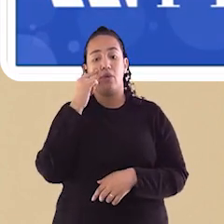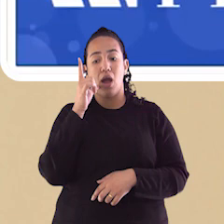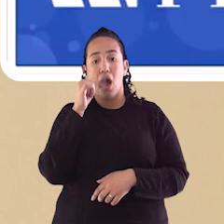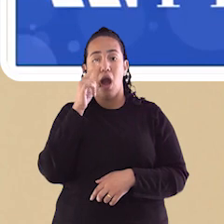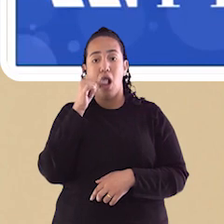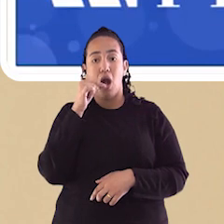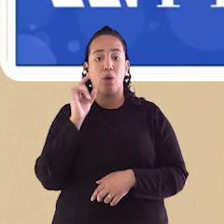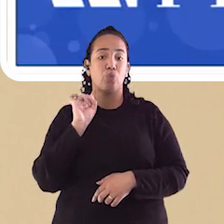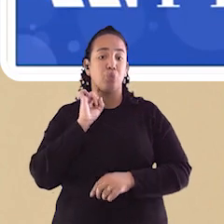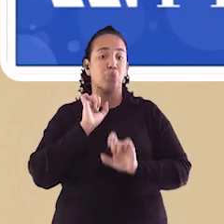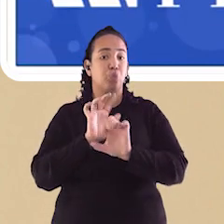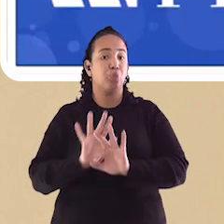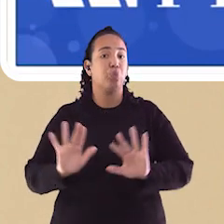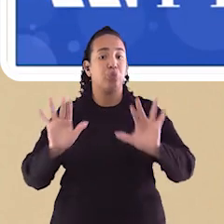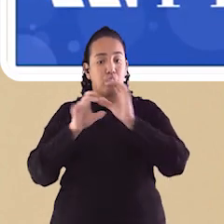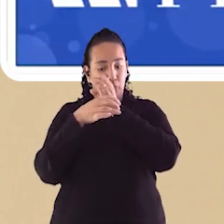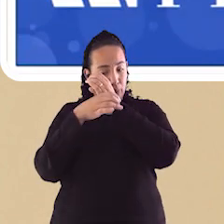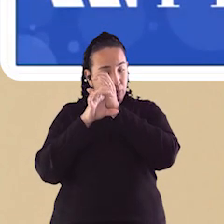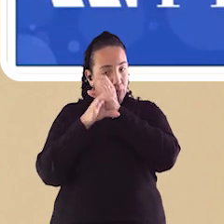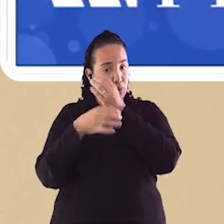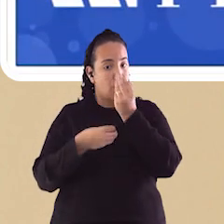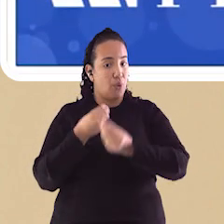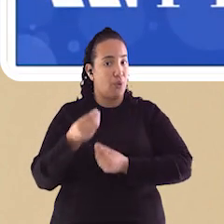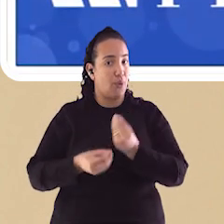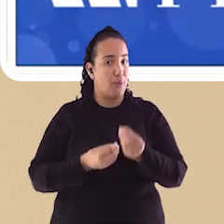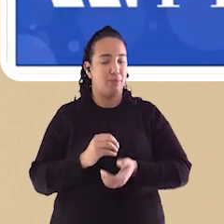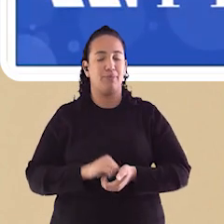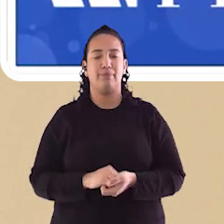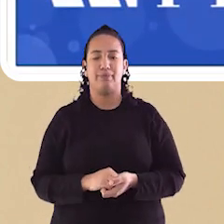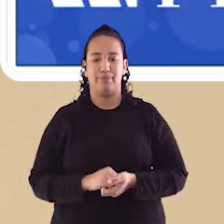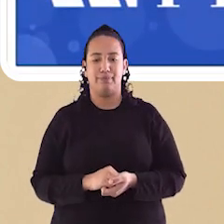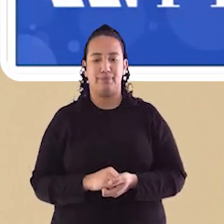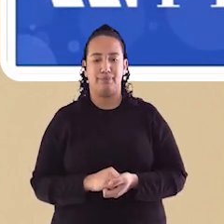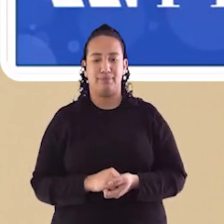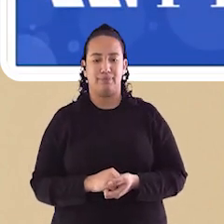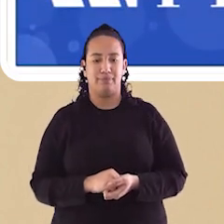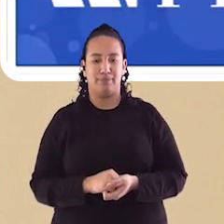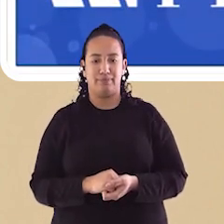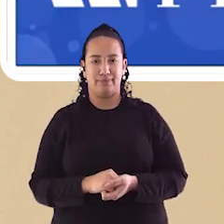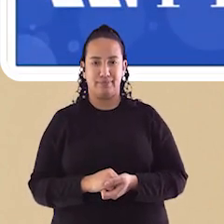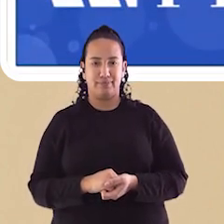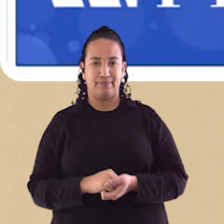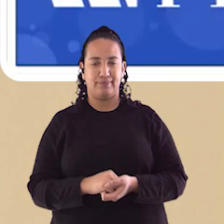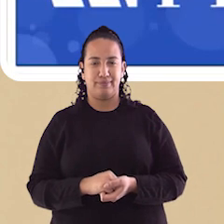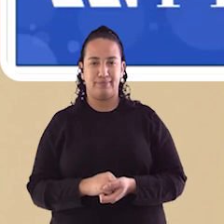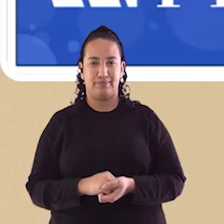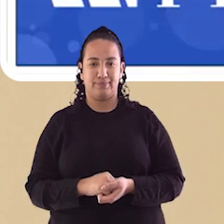pouquinho da poluição da água, que é o vídeo do microscópio caseiro.